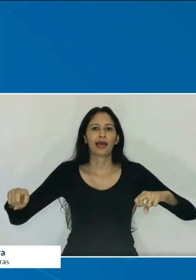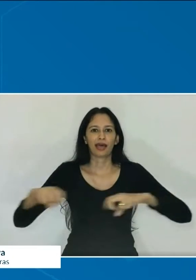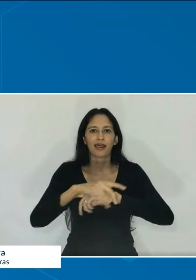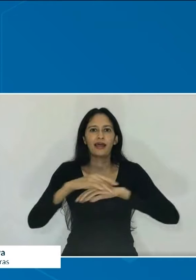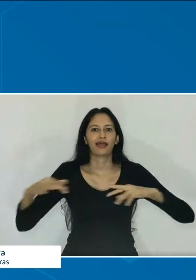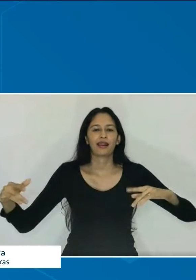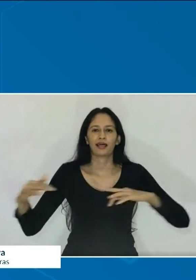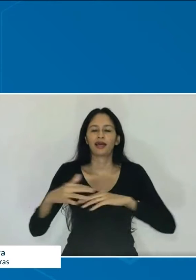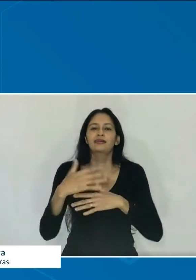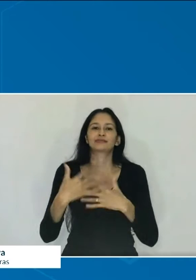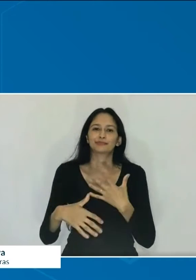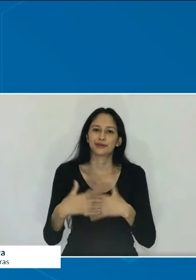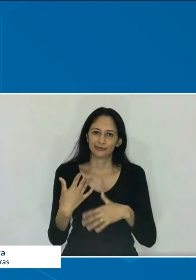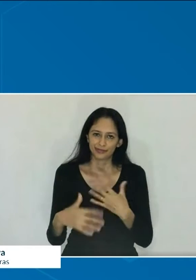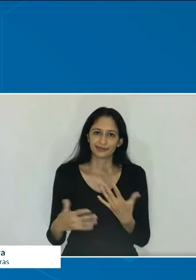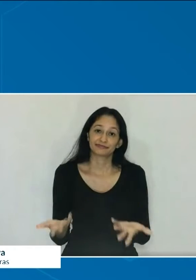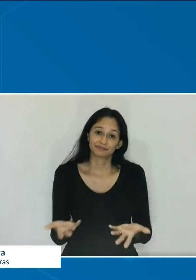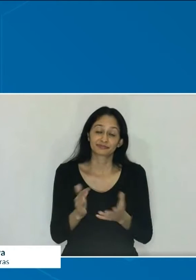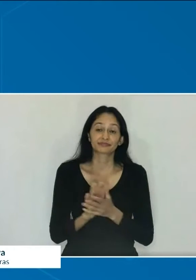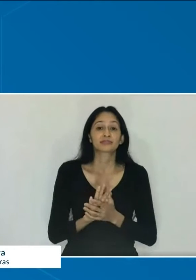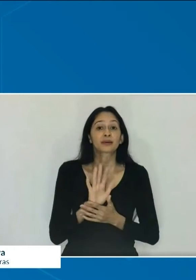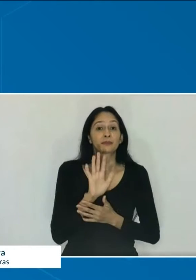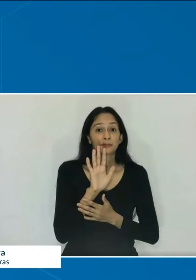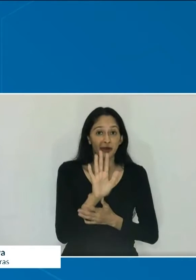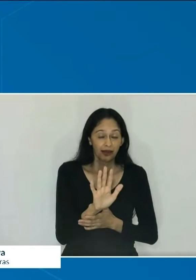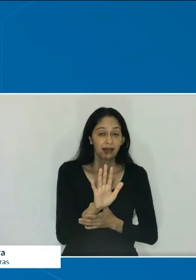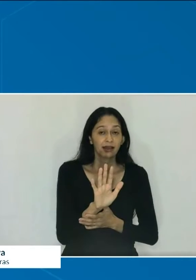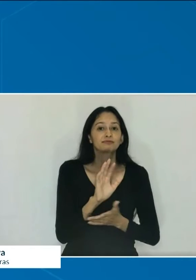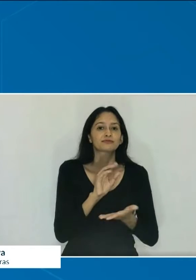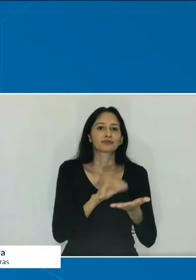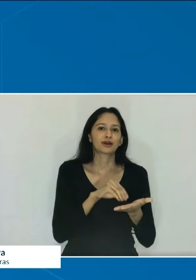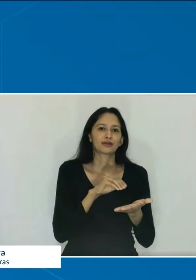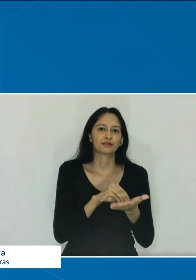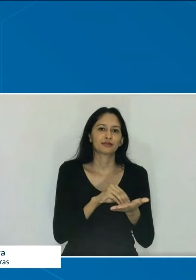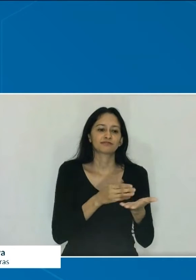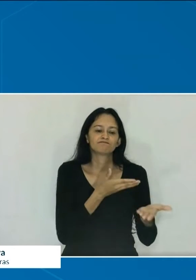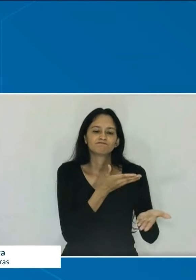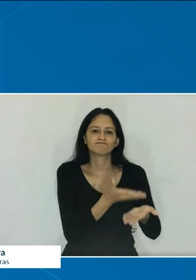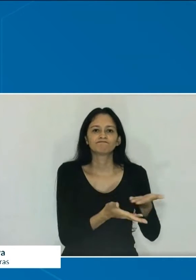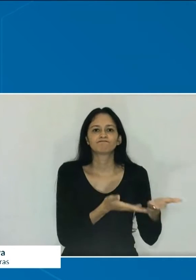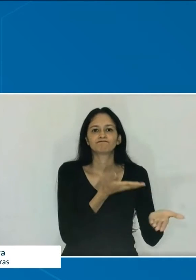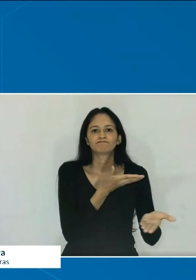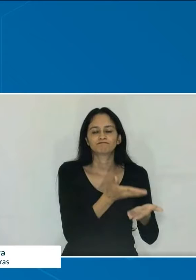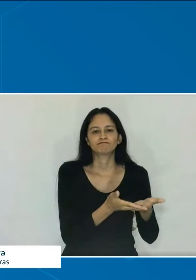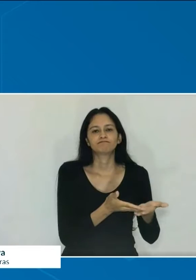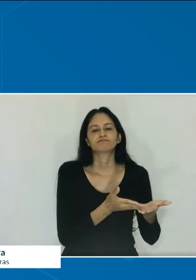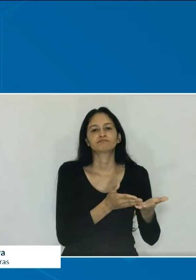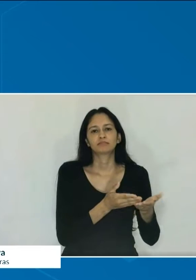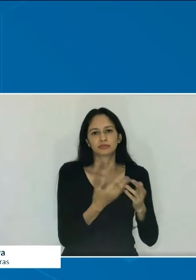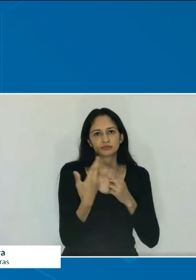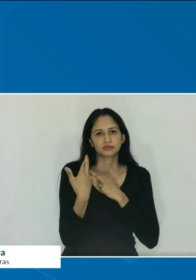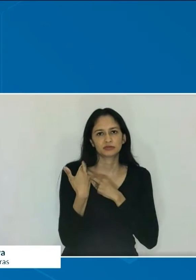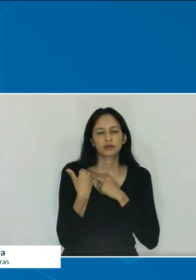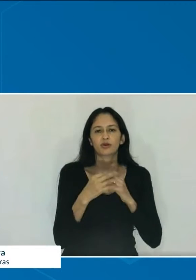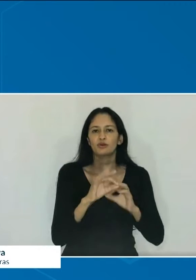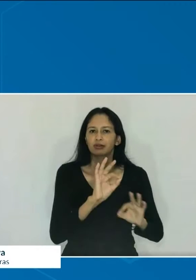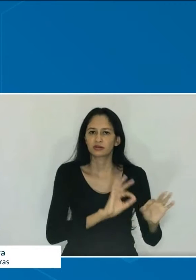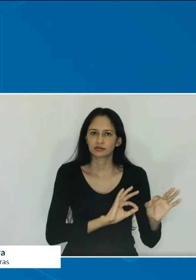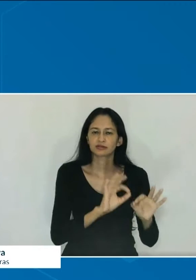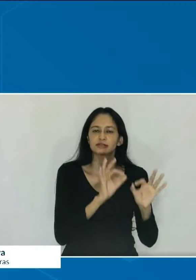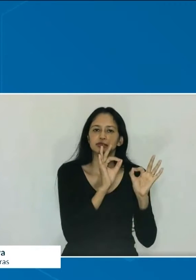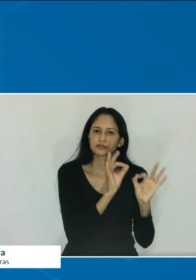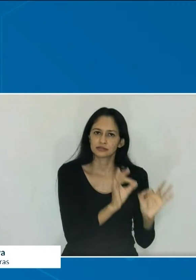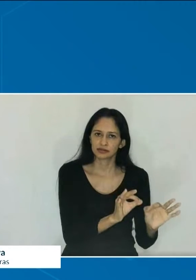além disso, nós temos a pouca importância que é dada, a precariedade das nossas infraestruturas, alguns problemas